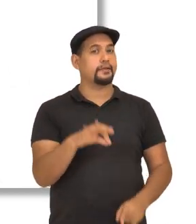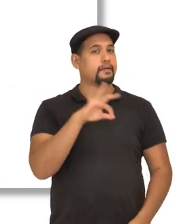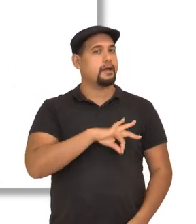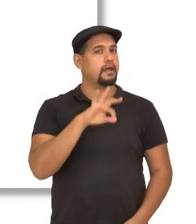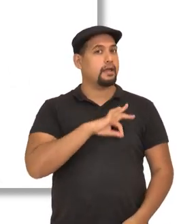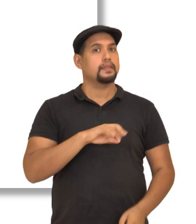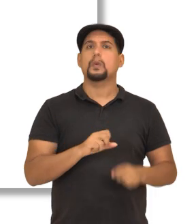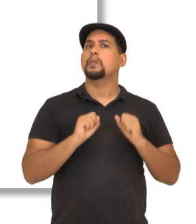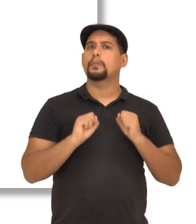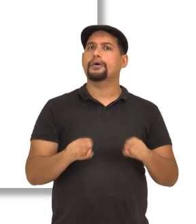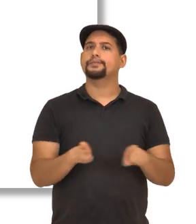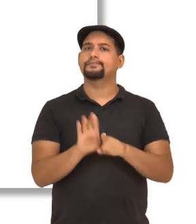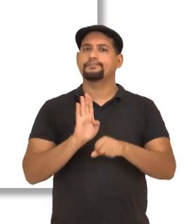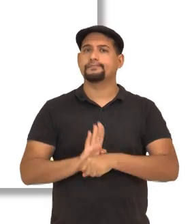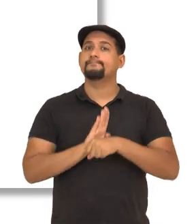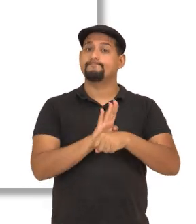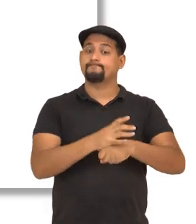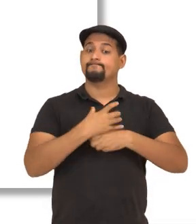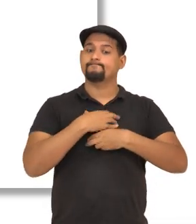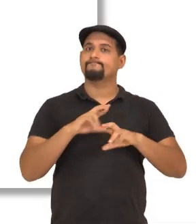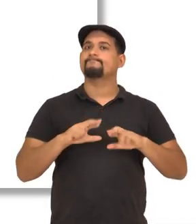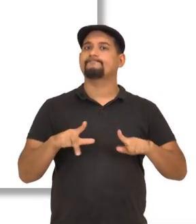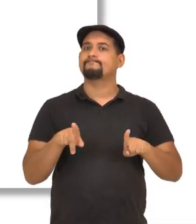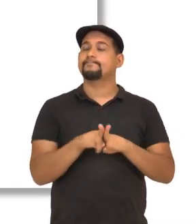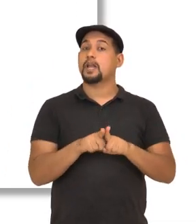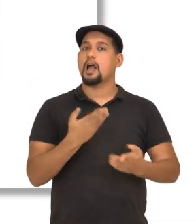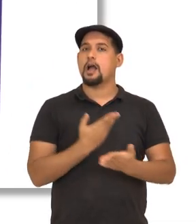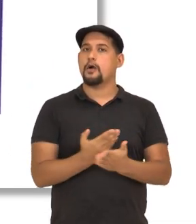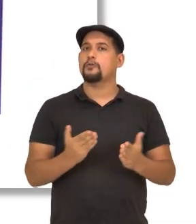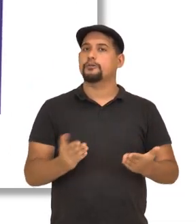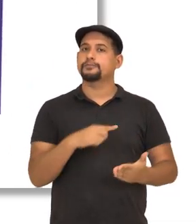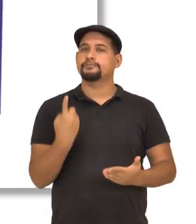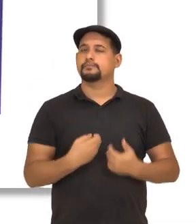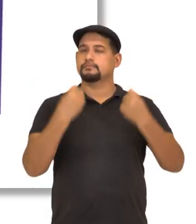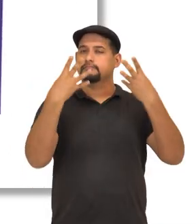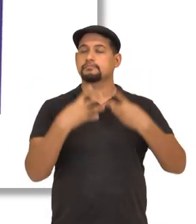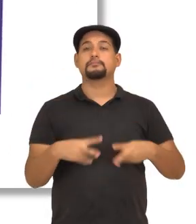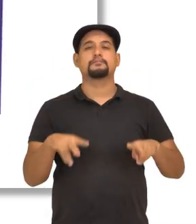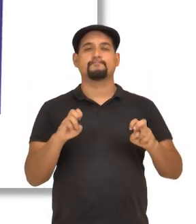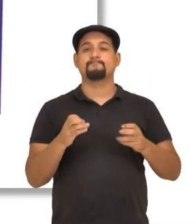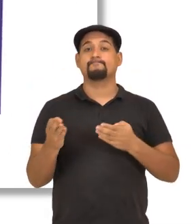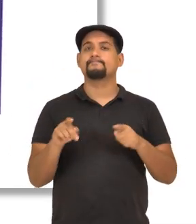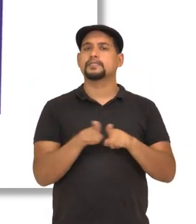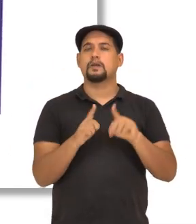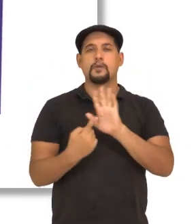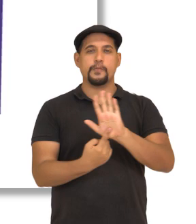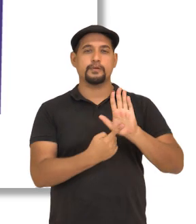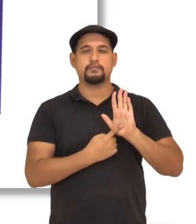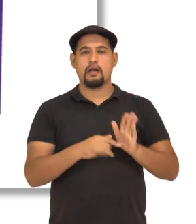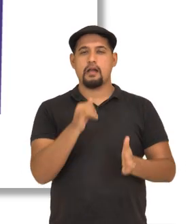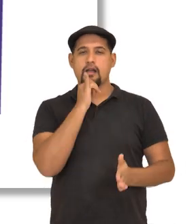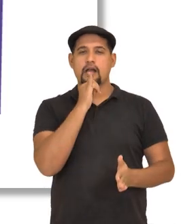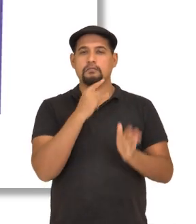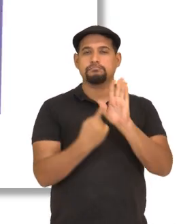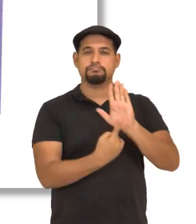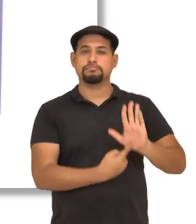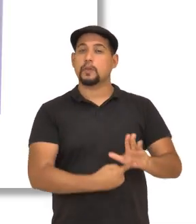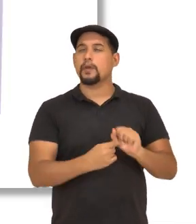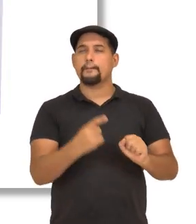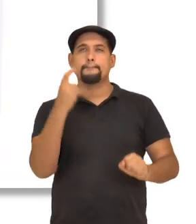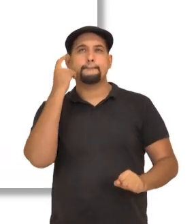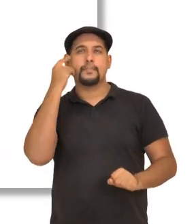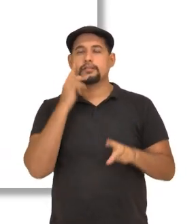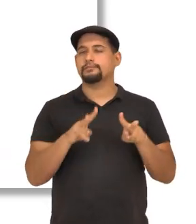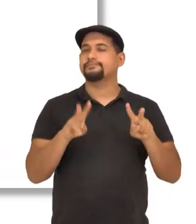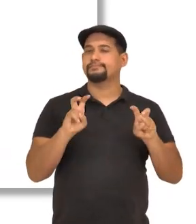renda, é possível contribuir de outra maneira. Nesta aula, vamos falar desta questão e apresentar exemplo para que possa refletir